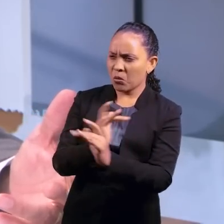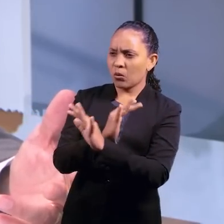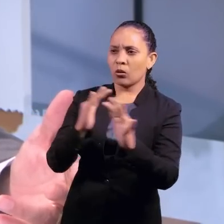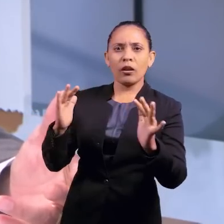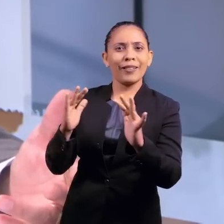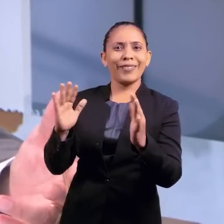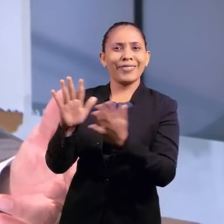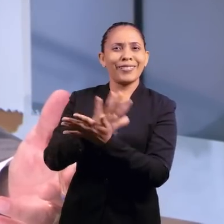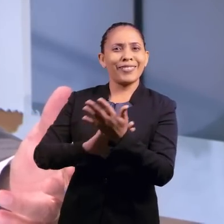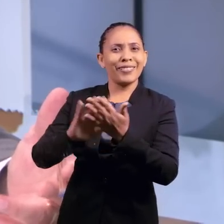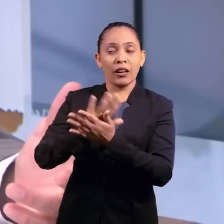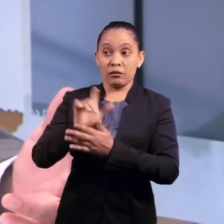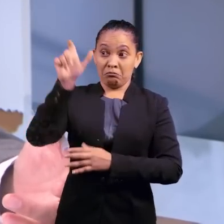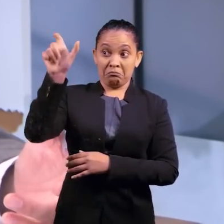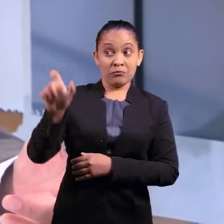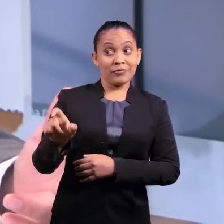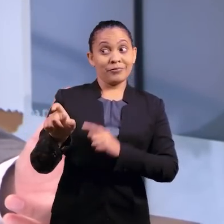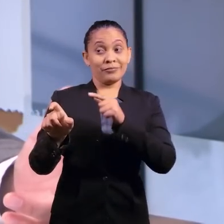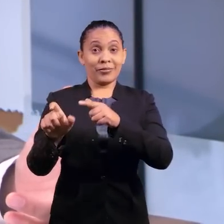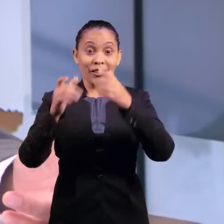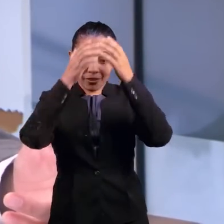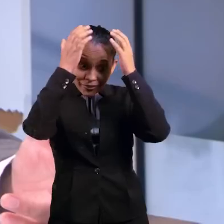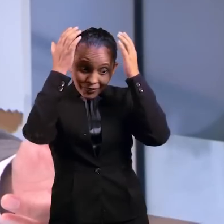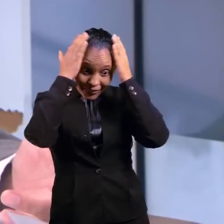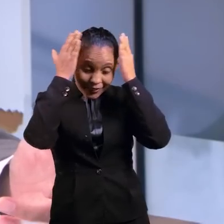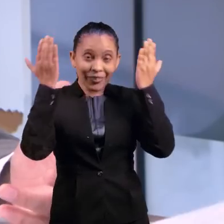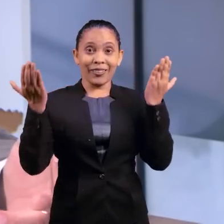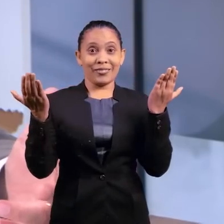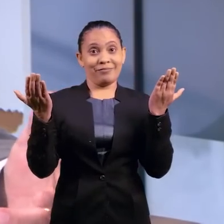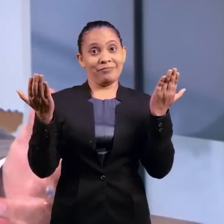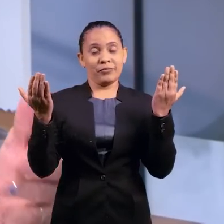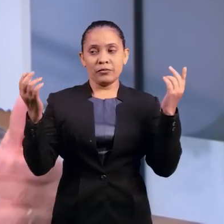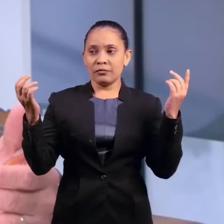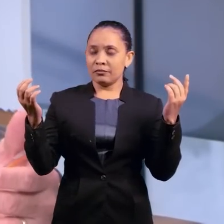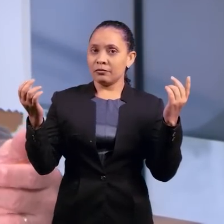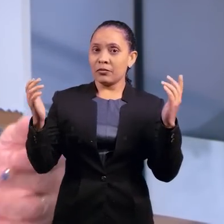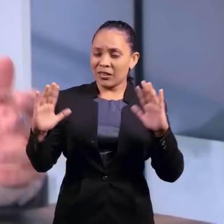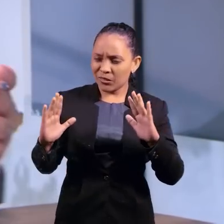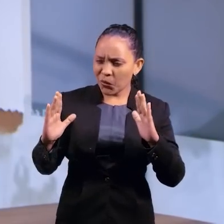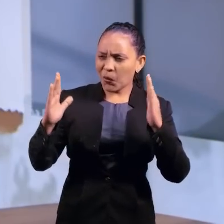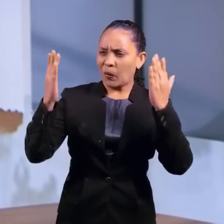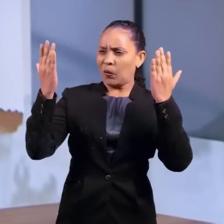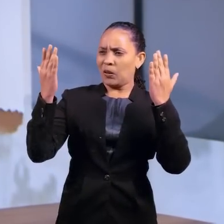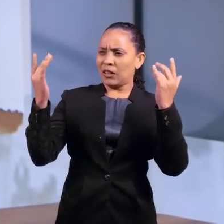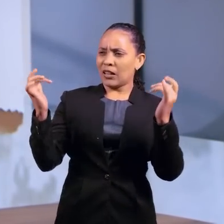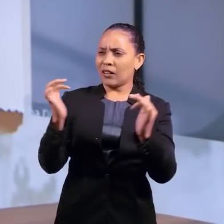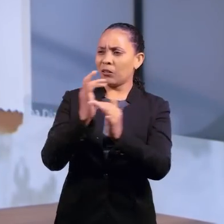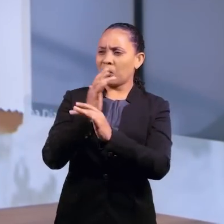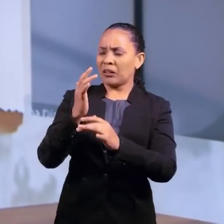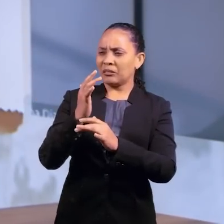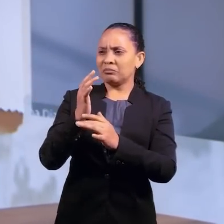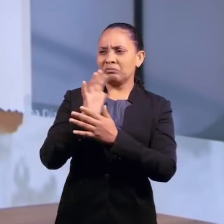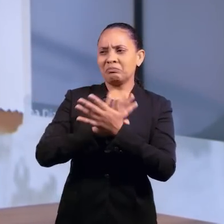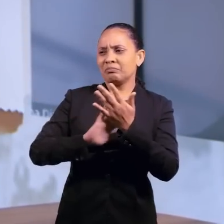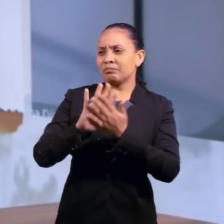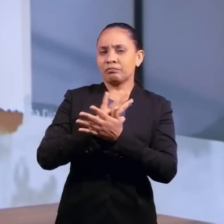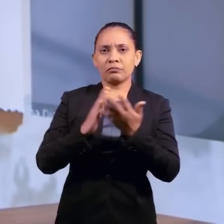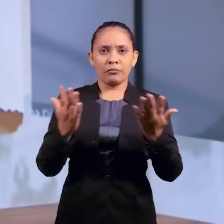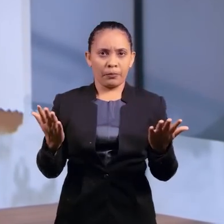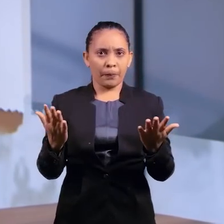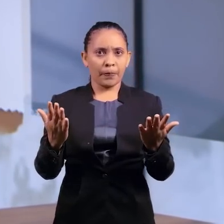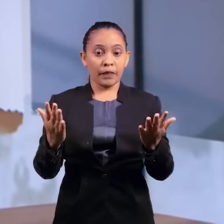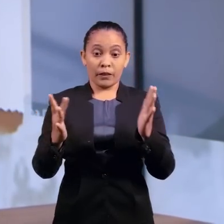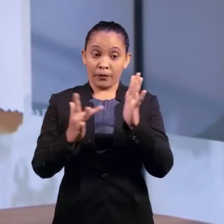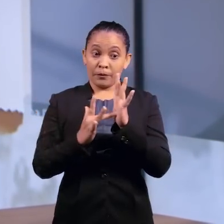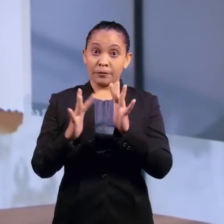rei. Ele era rei. Interessante que o Senhor Jesus, quando veio ao mundo, ele é da linhagem